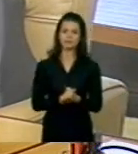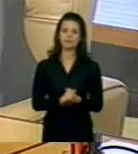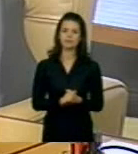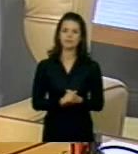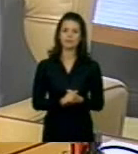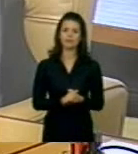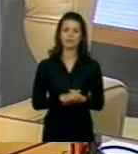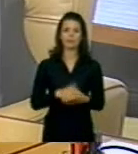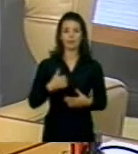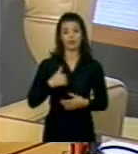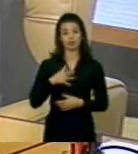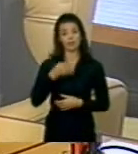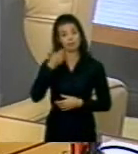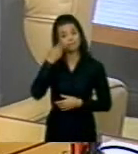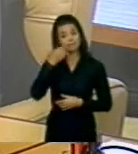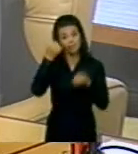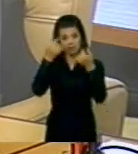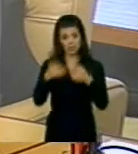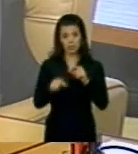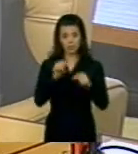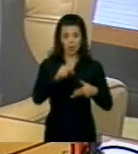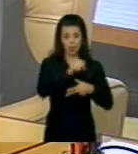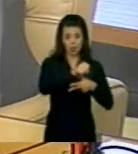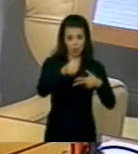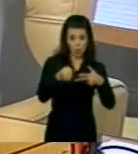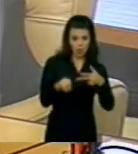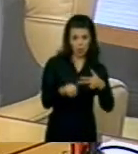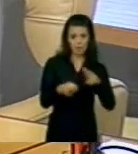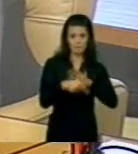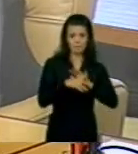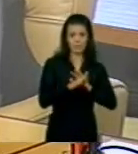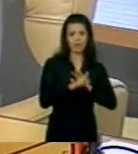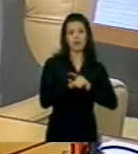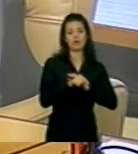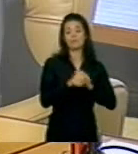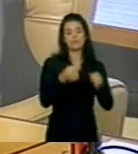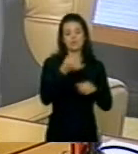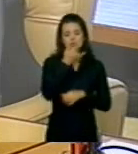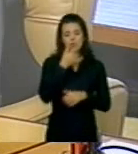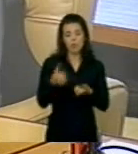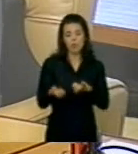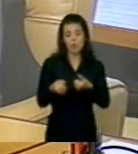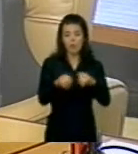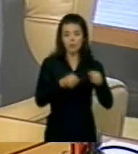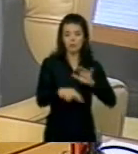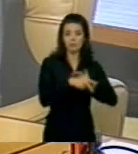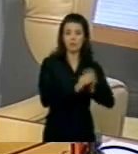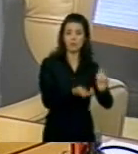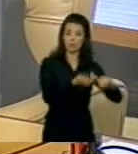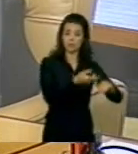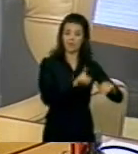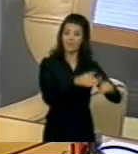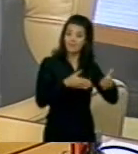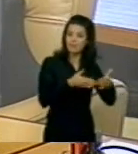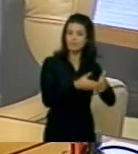tentei demonstrar, ao contrário, os poderes conferidos ao Congresso para sustar processos penais em curso são